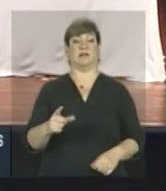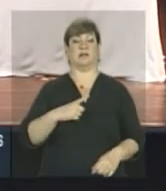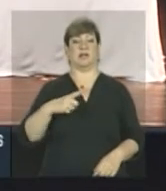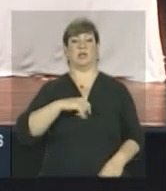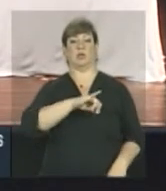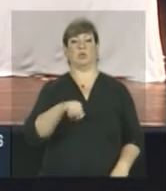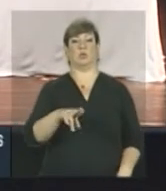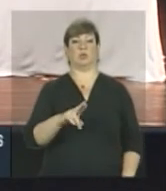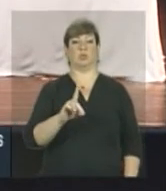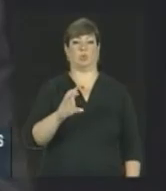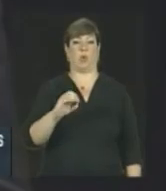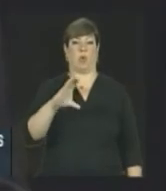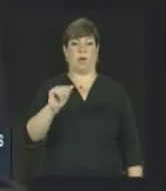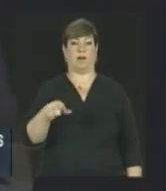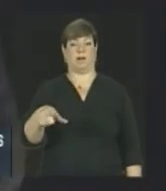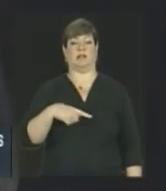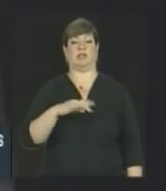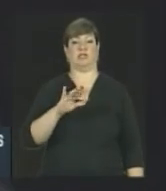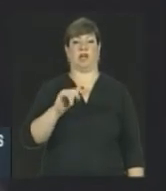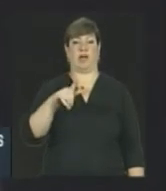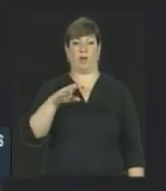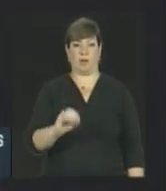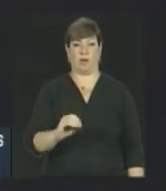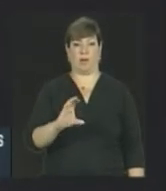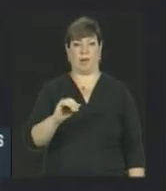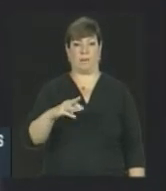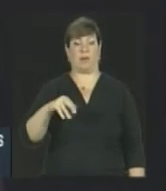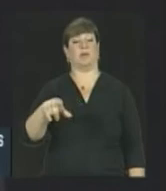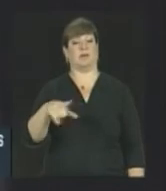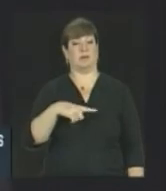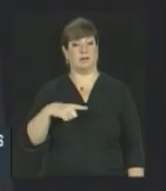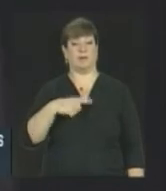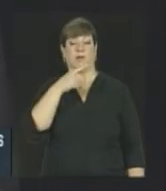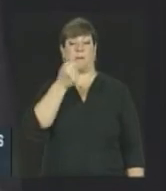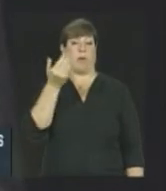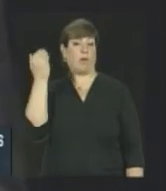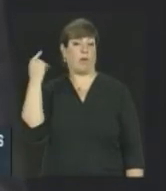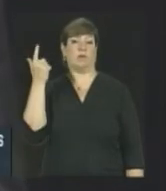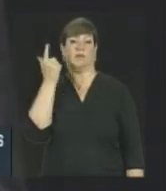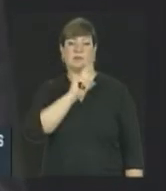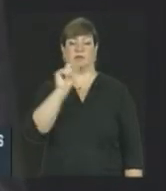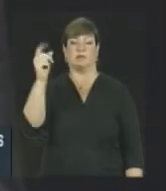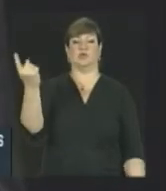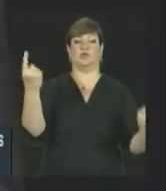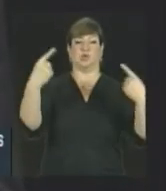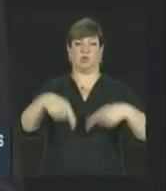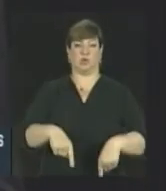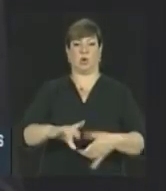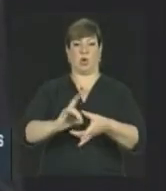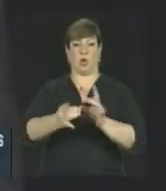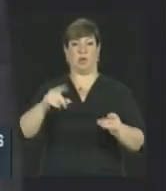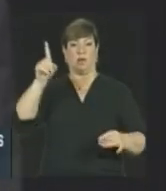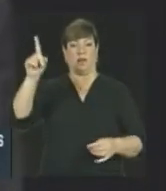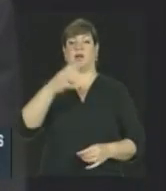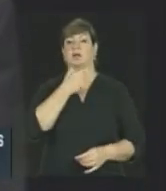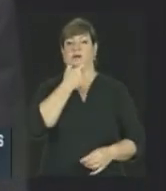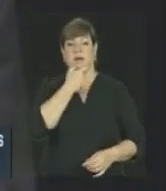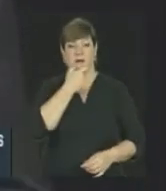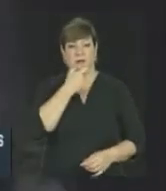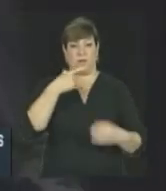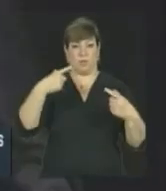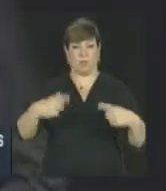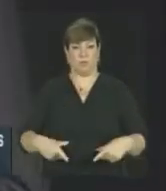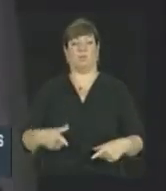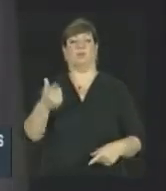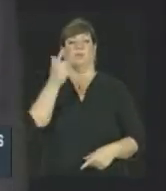Thiago Camilo, que há poucos dias confirmou a sua classificação nos Jogos Olímpicos de Londres e onde tentará a sua